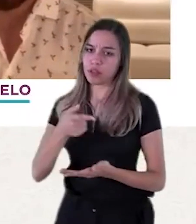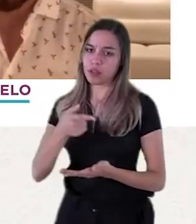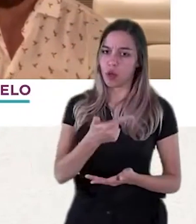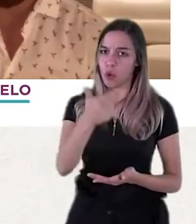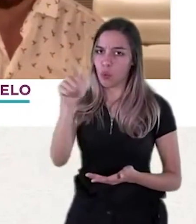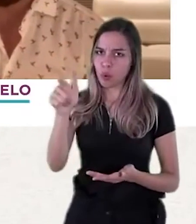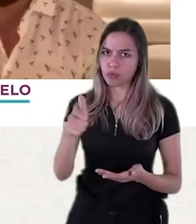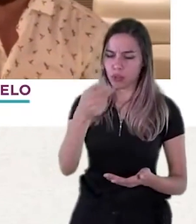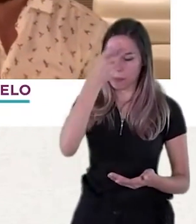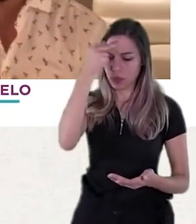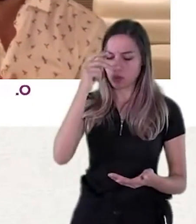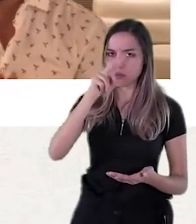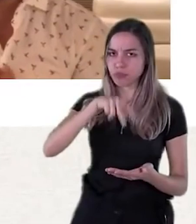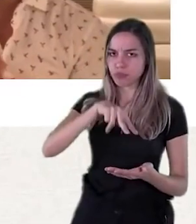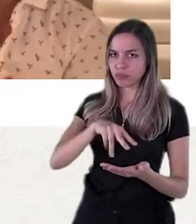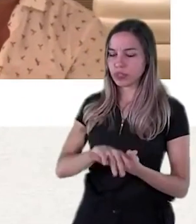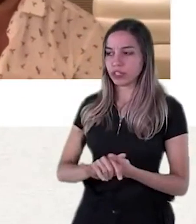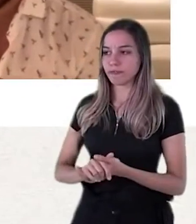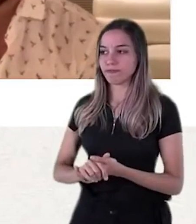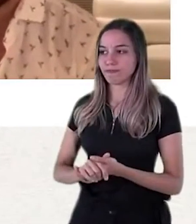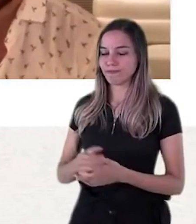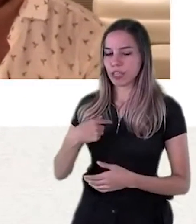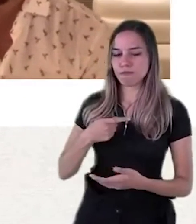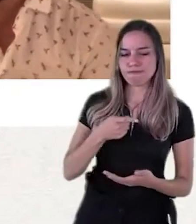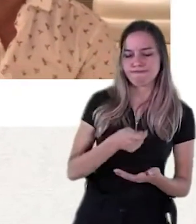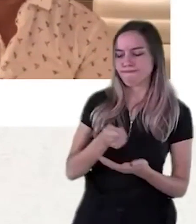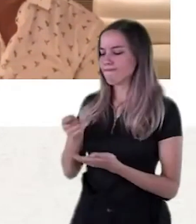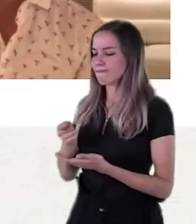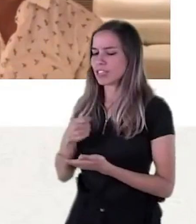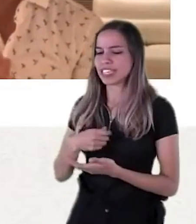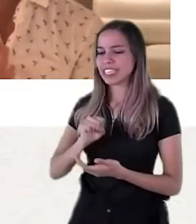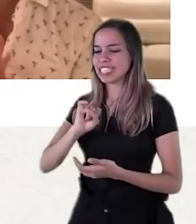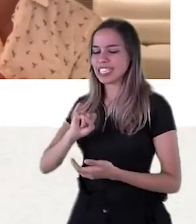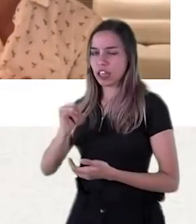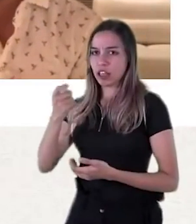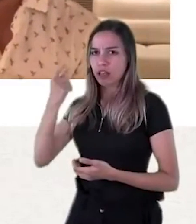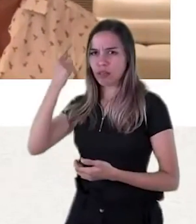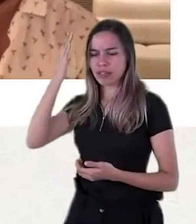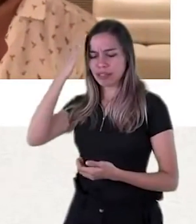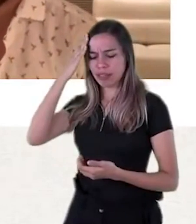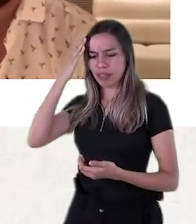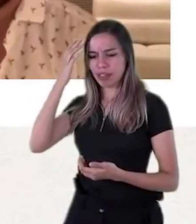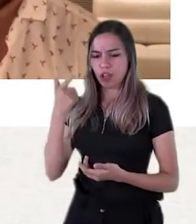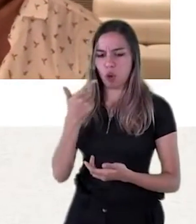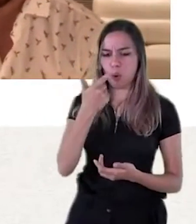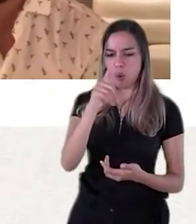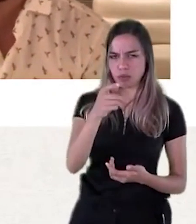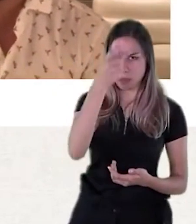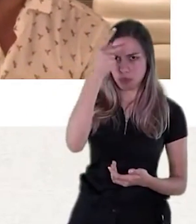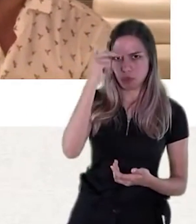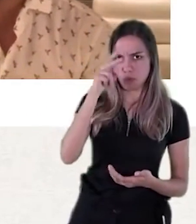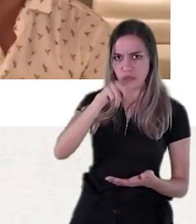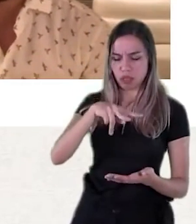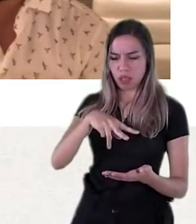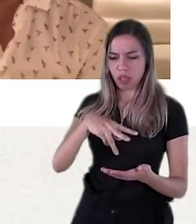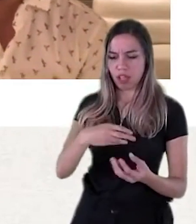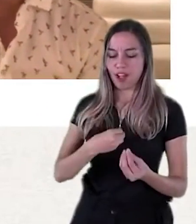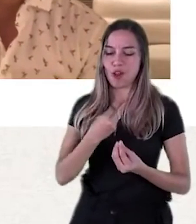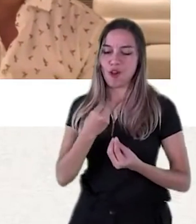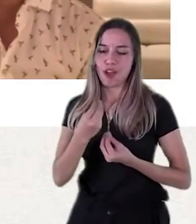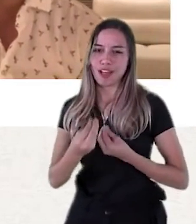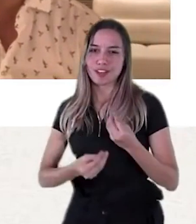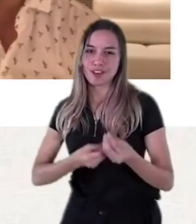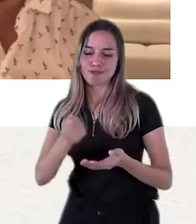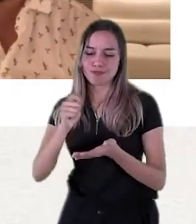E se eu acho que pode ser para os outros, de que forma eu quero colocar isso para os outros? É